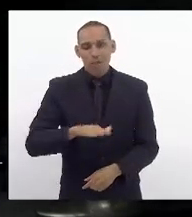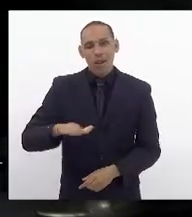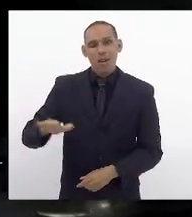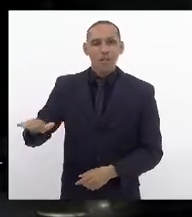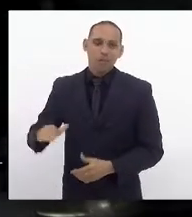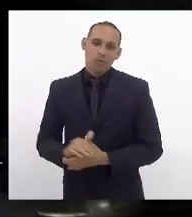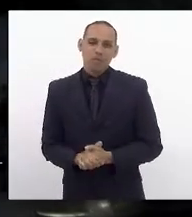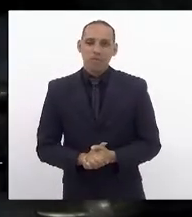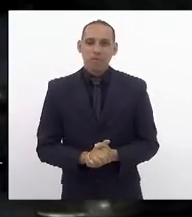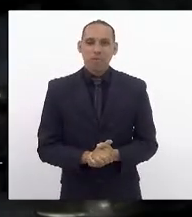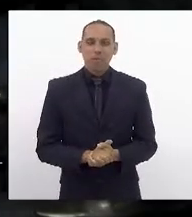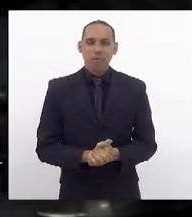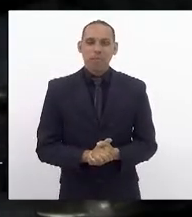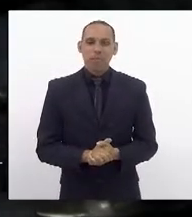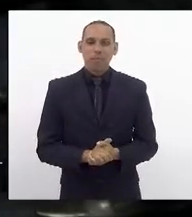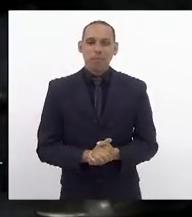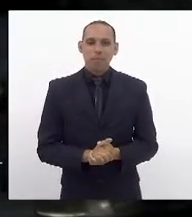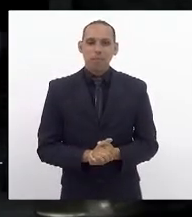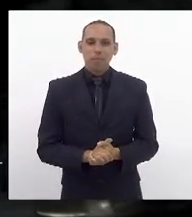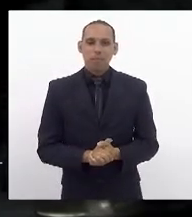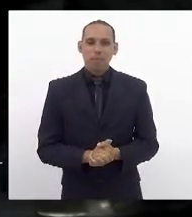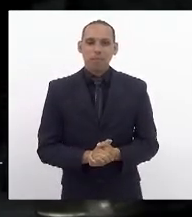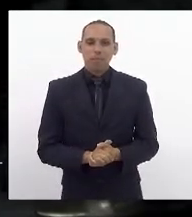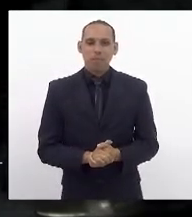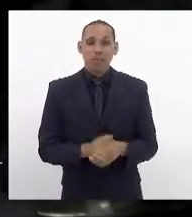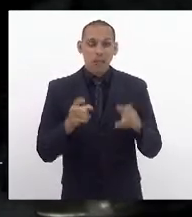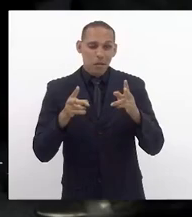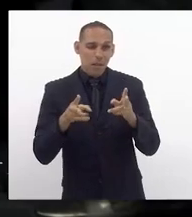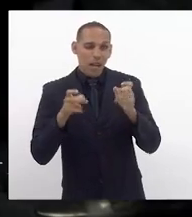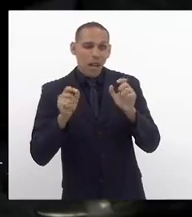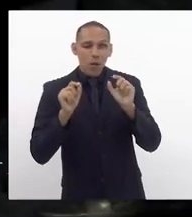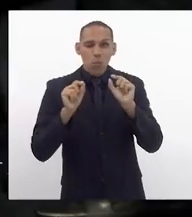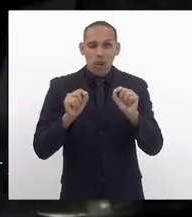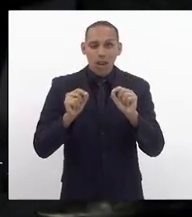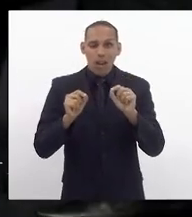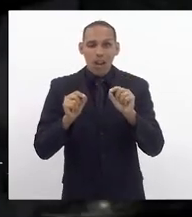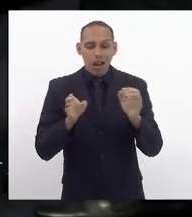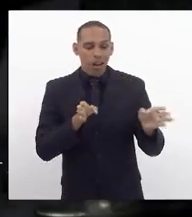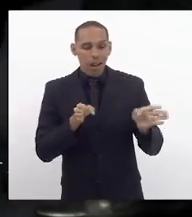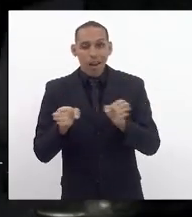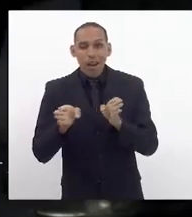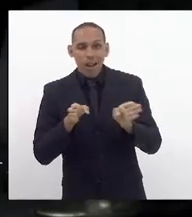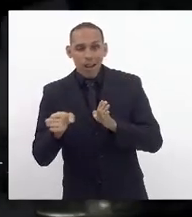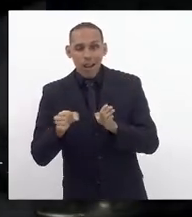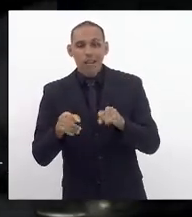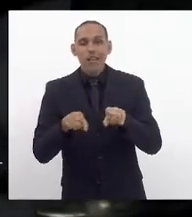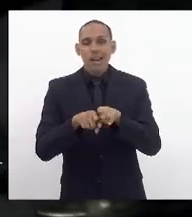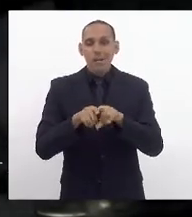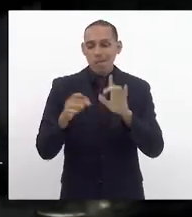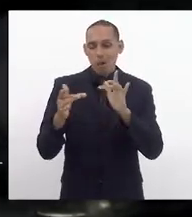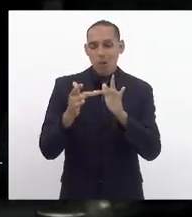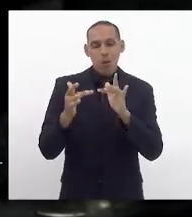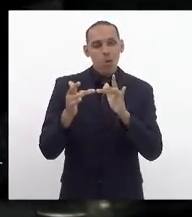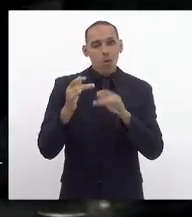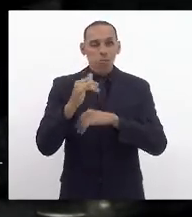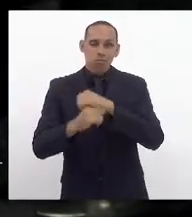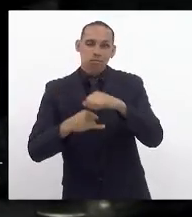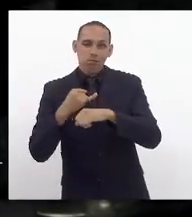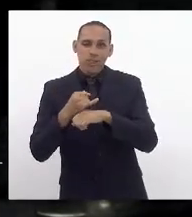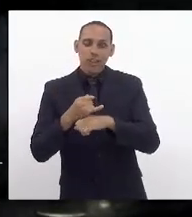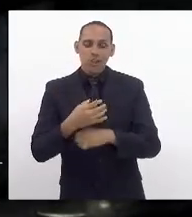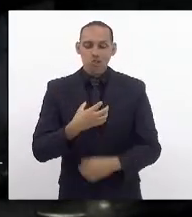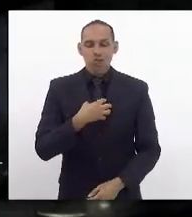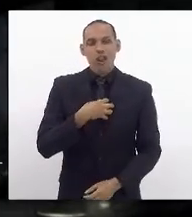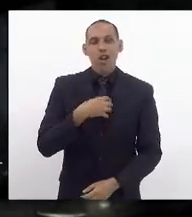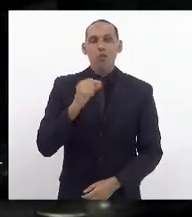jovens, exatamente para perceber que a acessibilidade e a conectividade é uma forma de